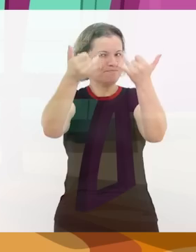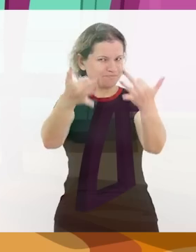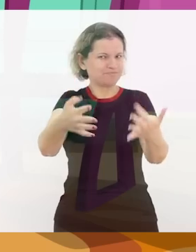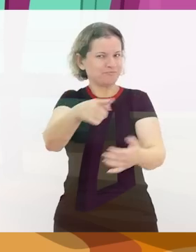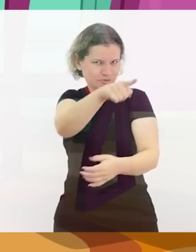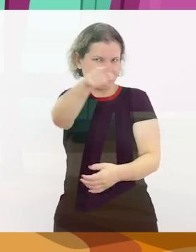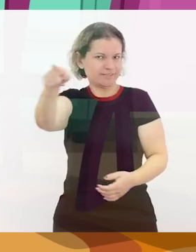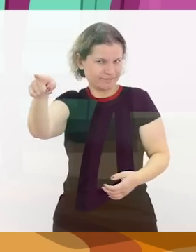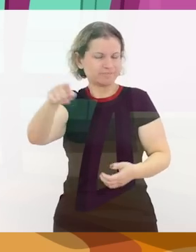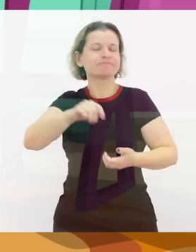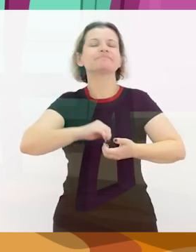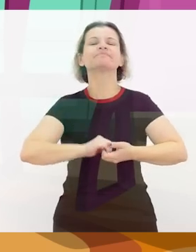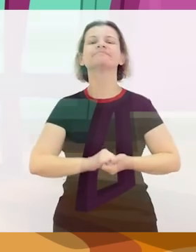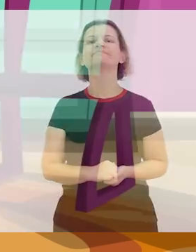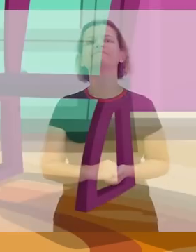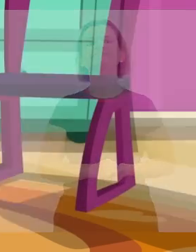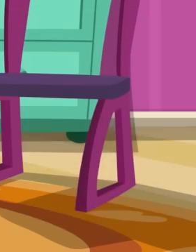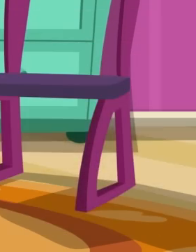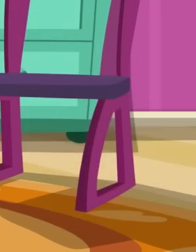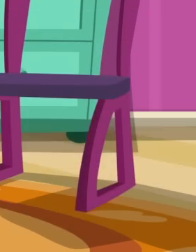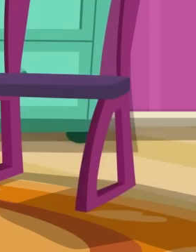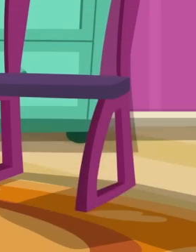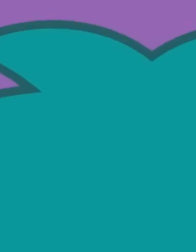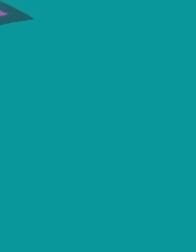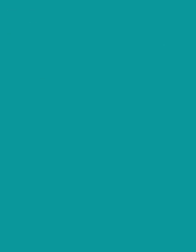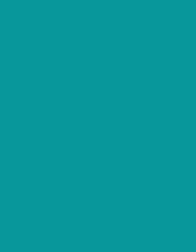Eu vou contar pra vocês.